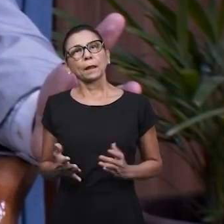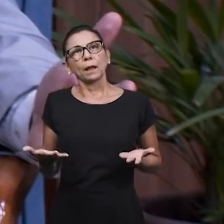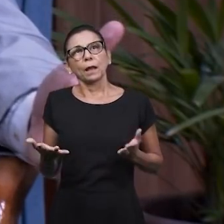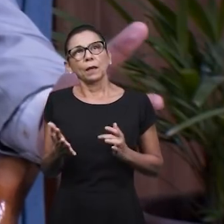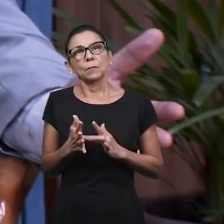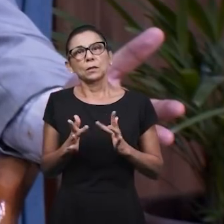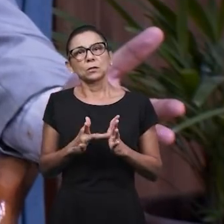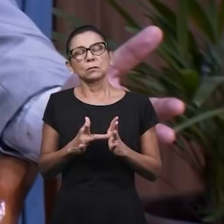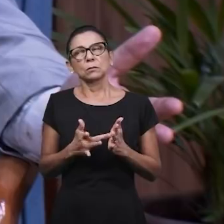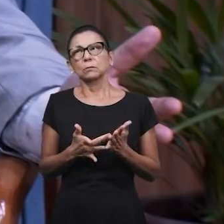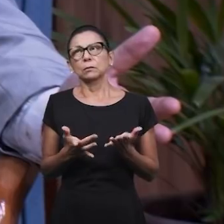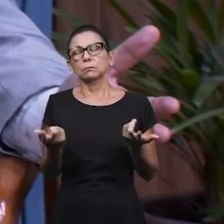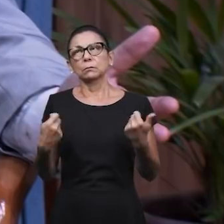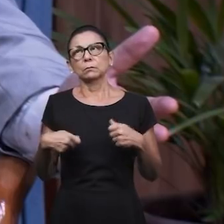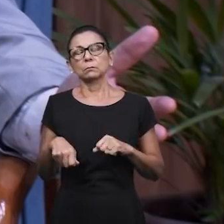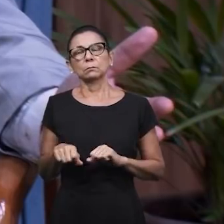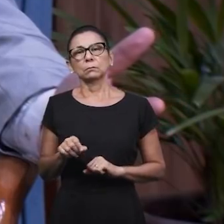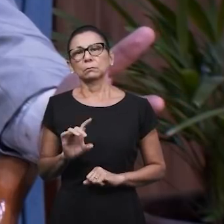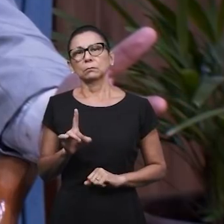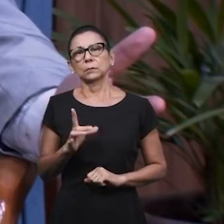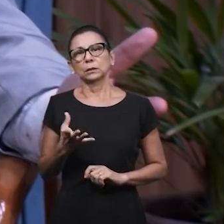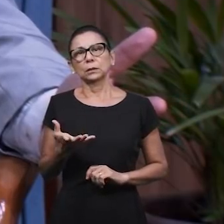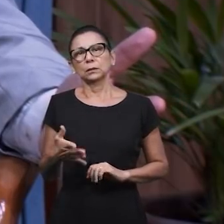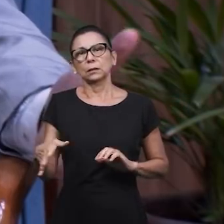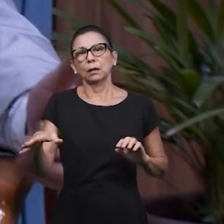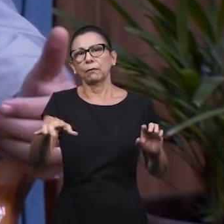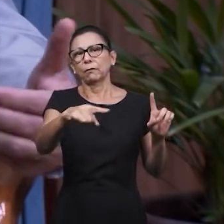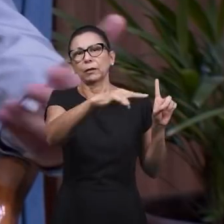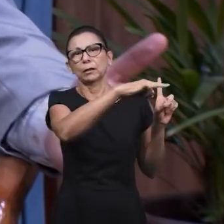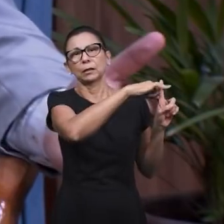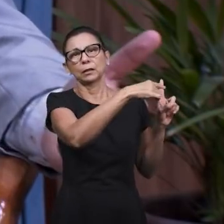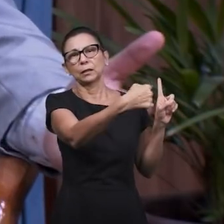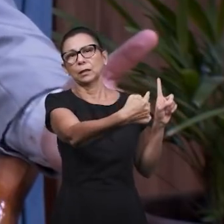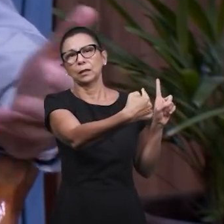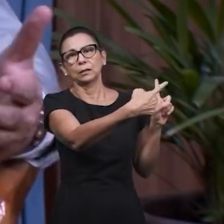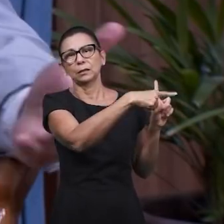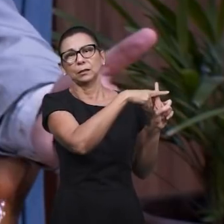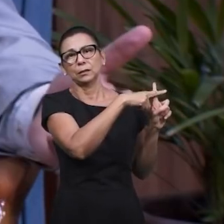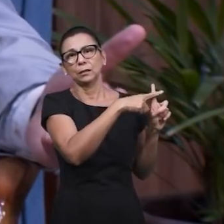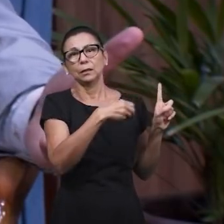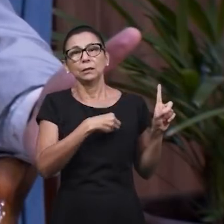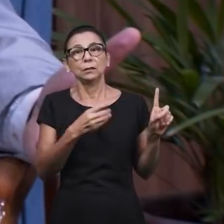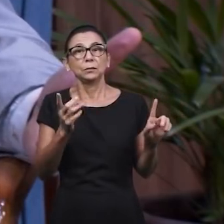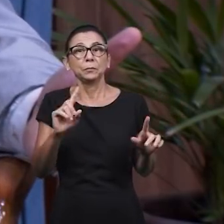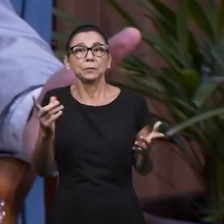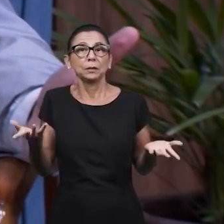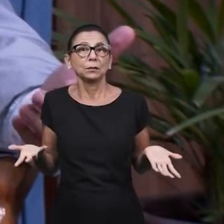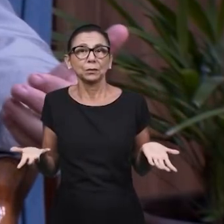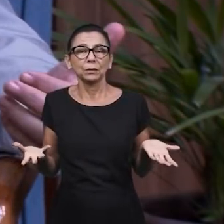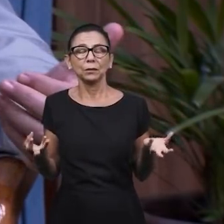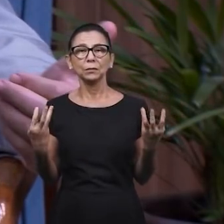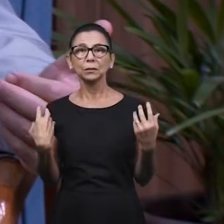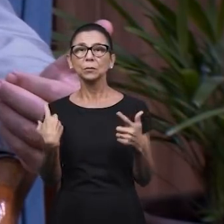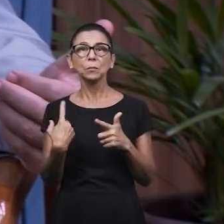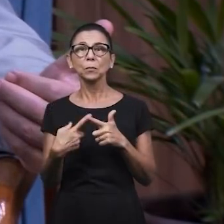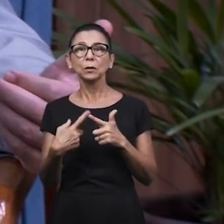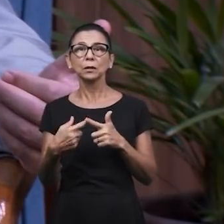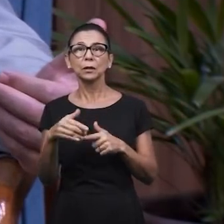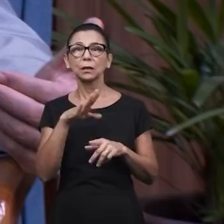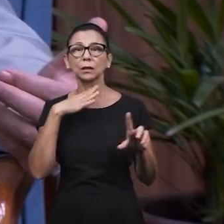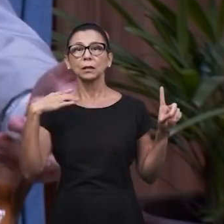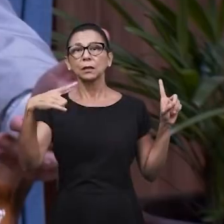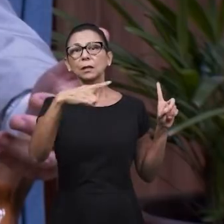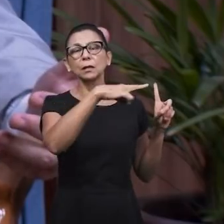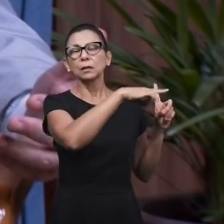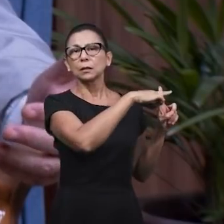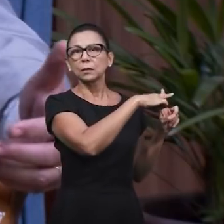não precisava ter ido à cruz do Calvário. Ele não foi por ele não pecou, né? Mas